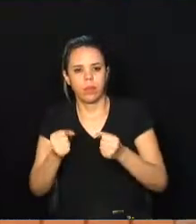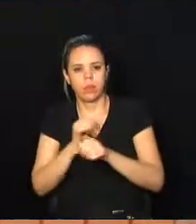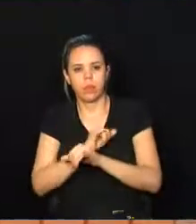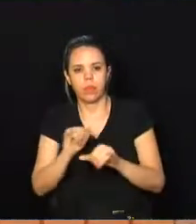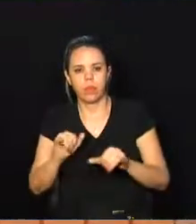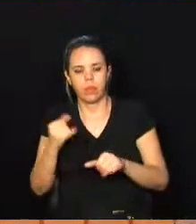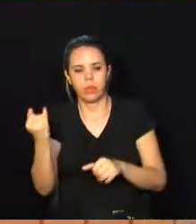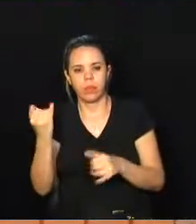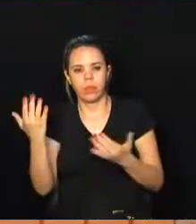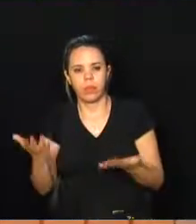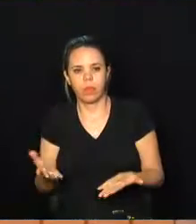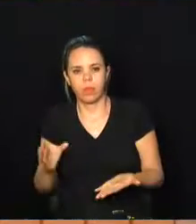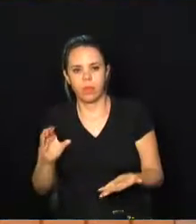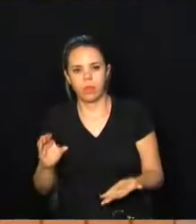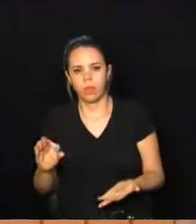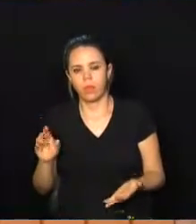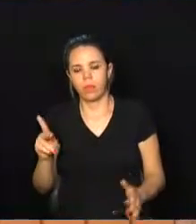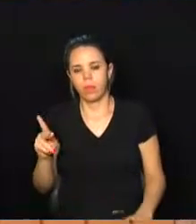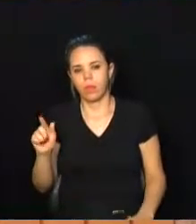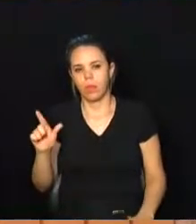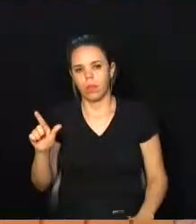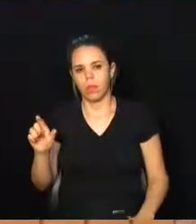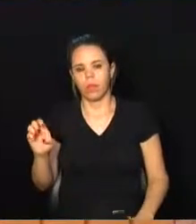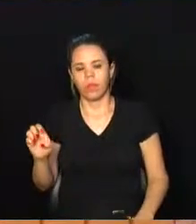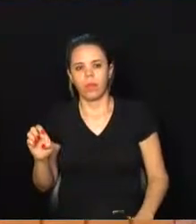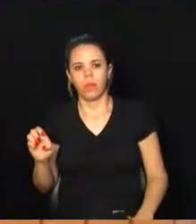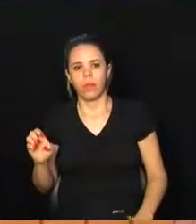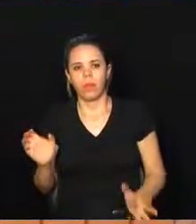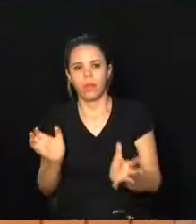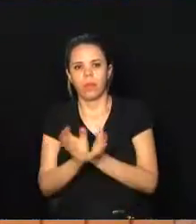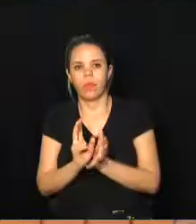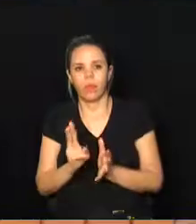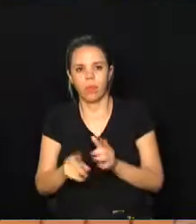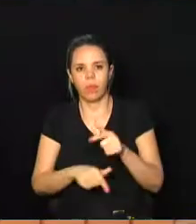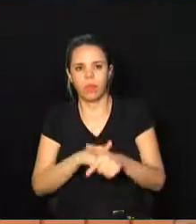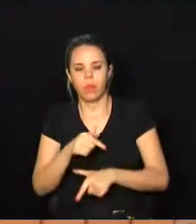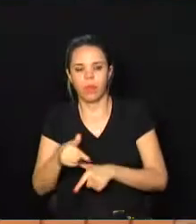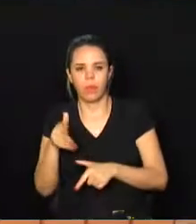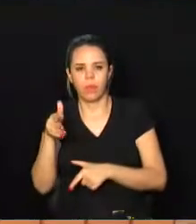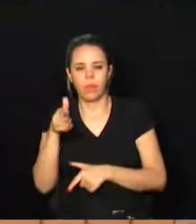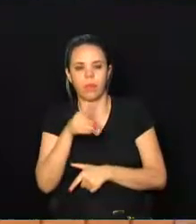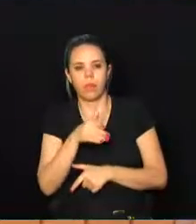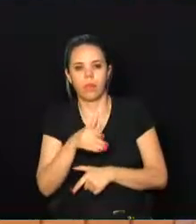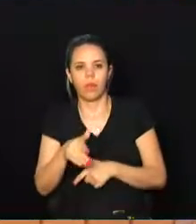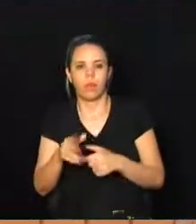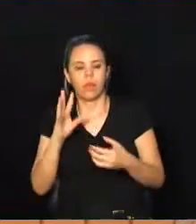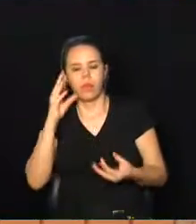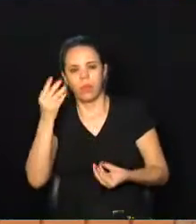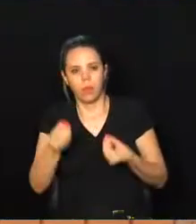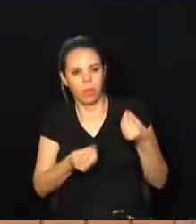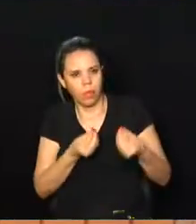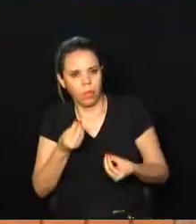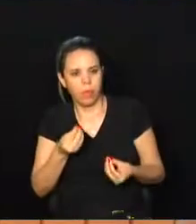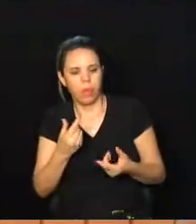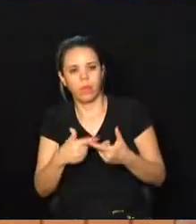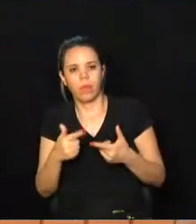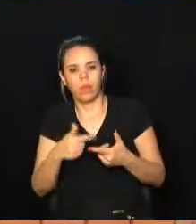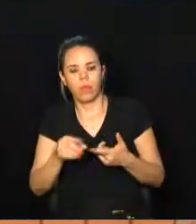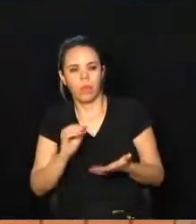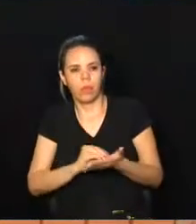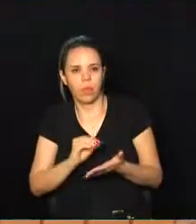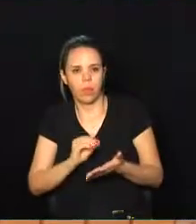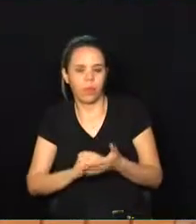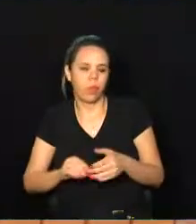mais a importância da CPLE. A gente tem uma comissão constante, onde a gente vai entender as deficiências da